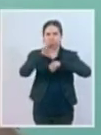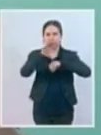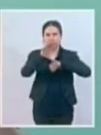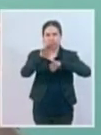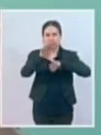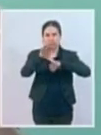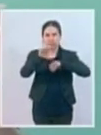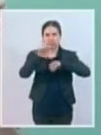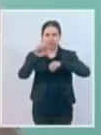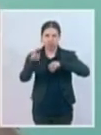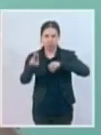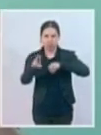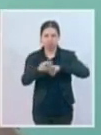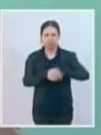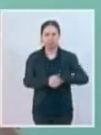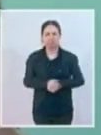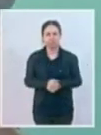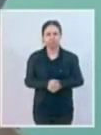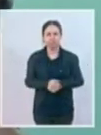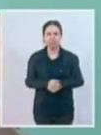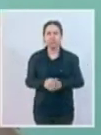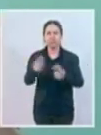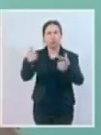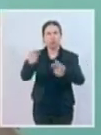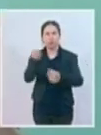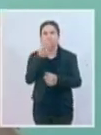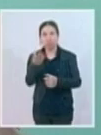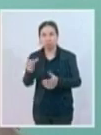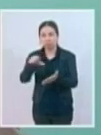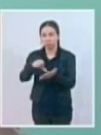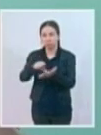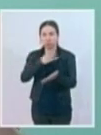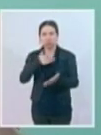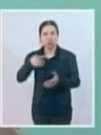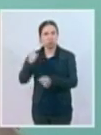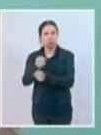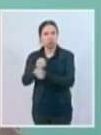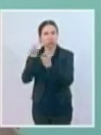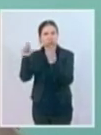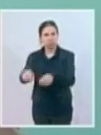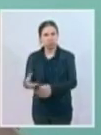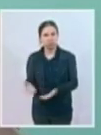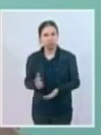complexo maravilhoso e que a gente poderia implantar ali o posto de saúde. Sim.